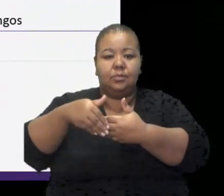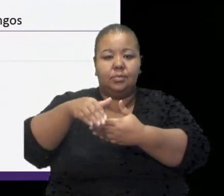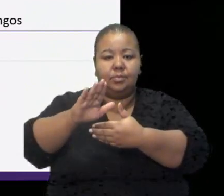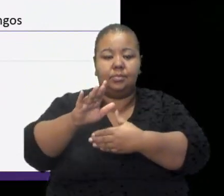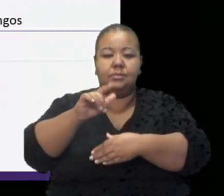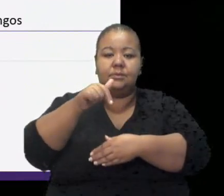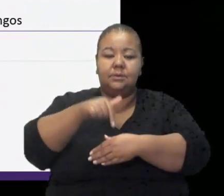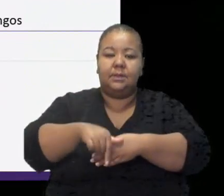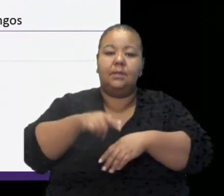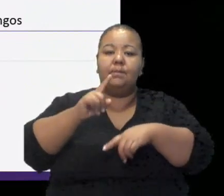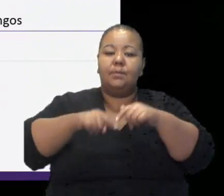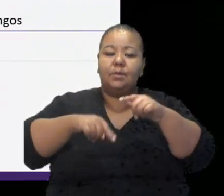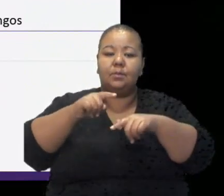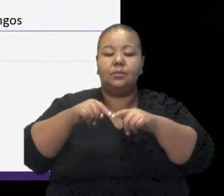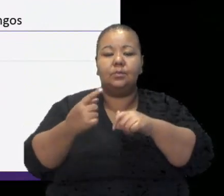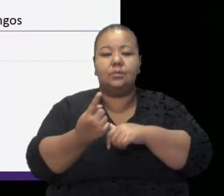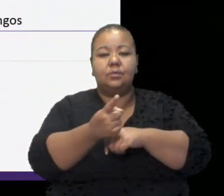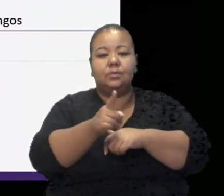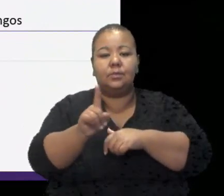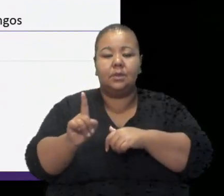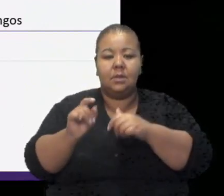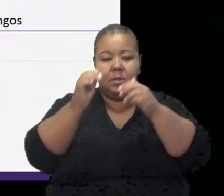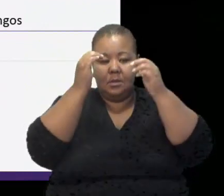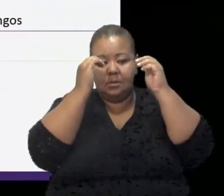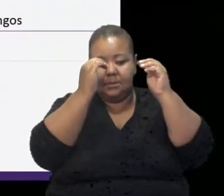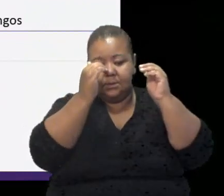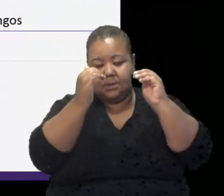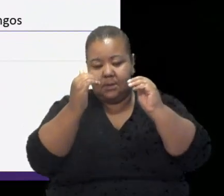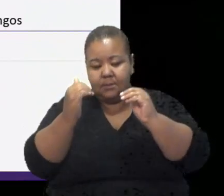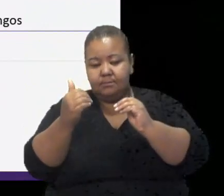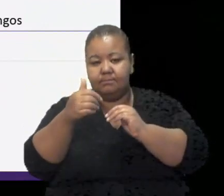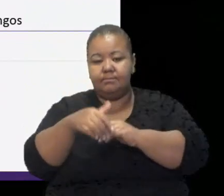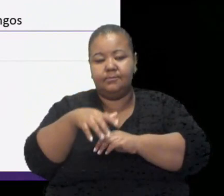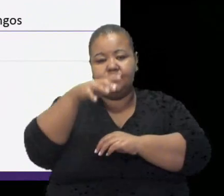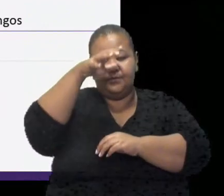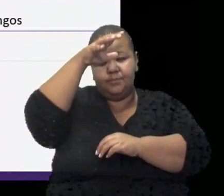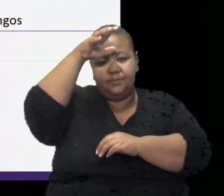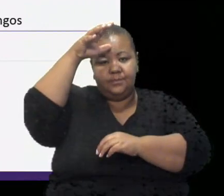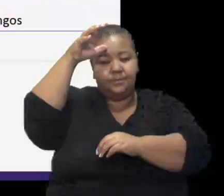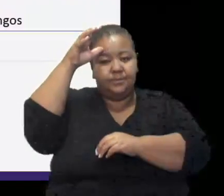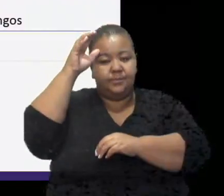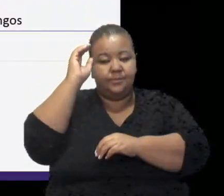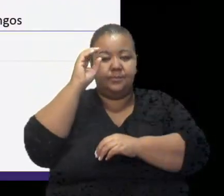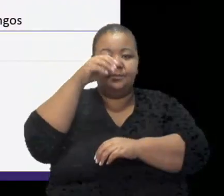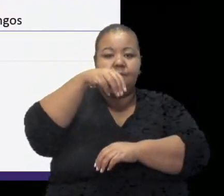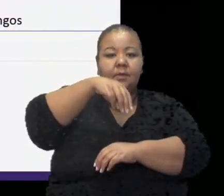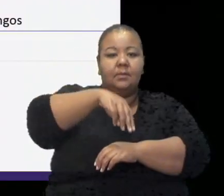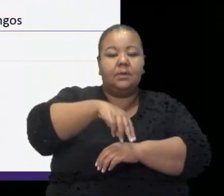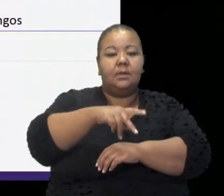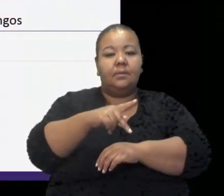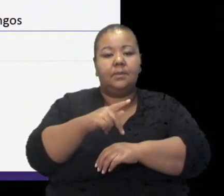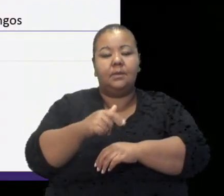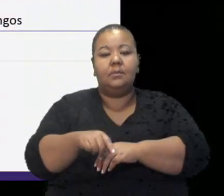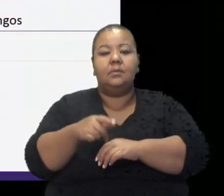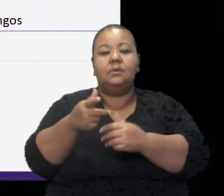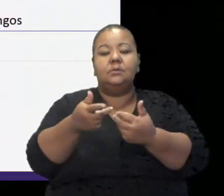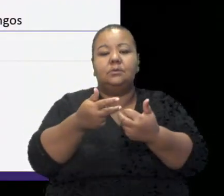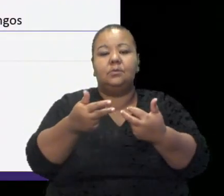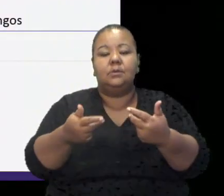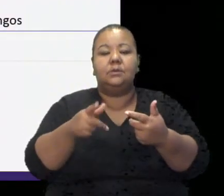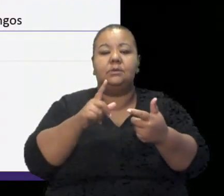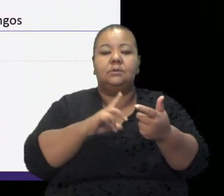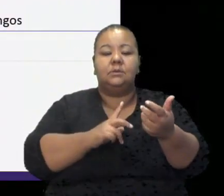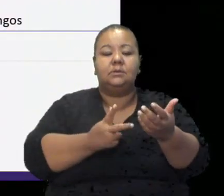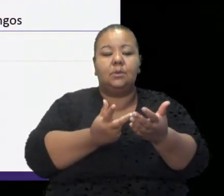tem todo um produto final que vai seguir uma série de especificação do cliente. Então, a matéria-prima e os componentes críticos devem ser adquiridos